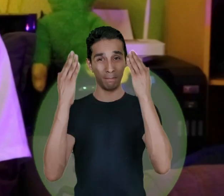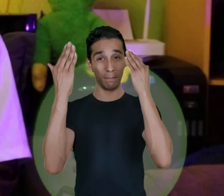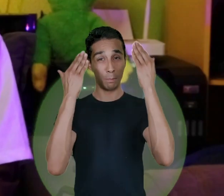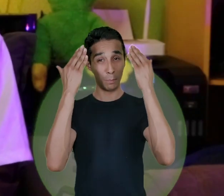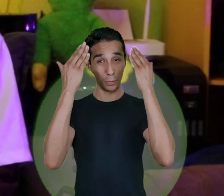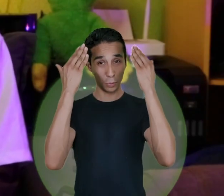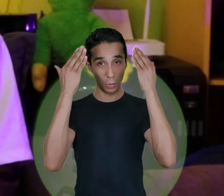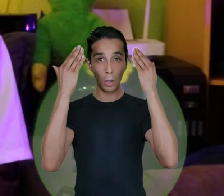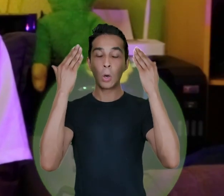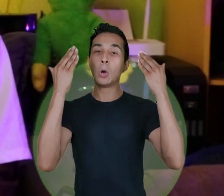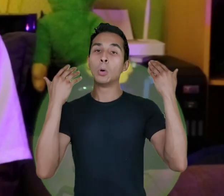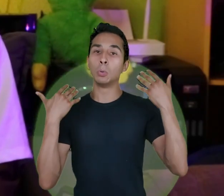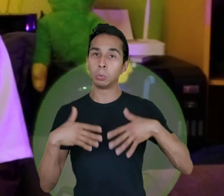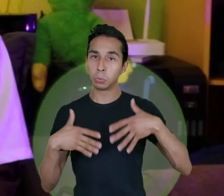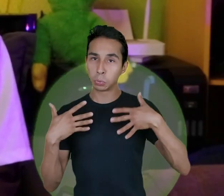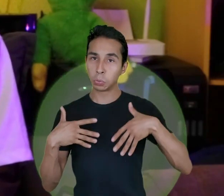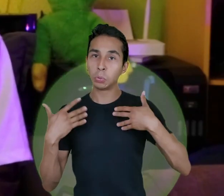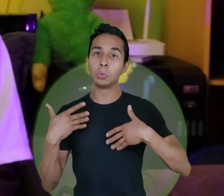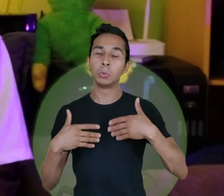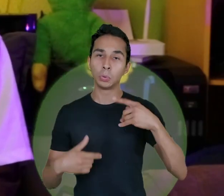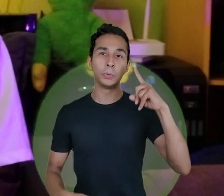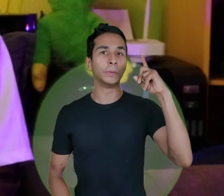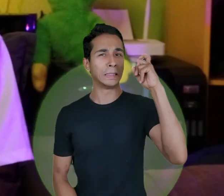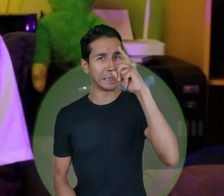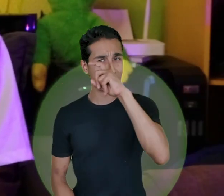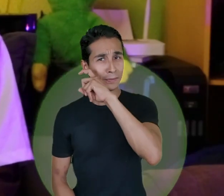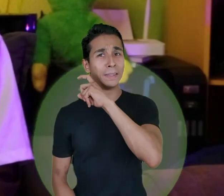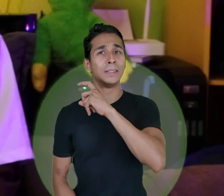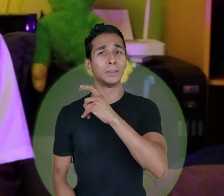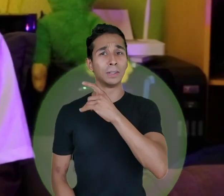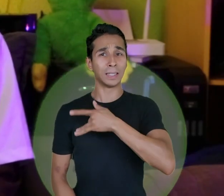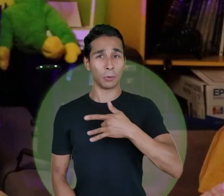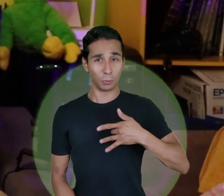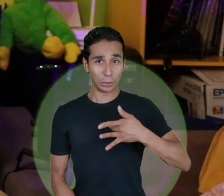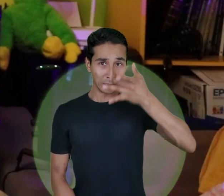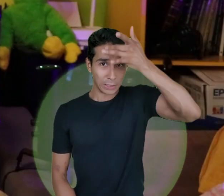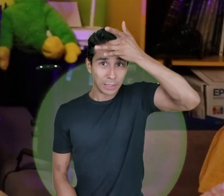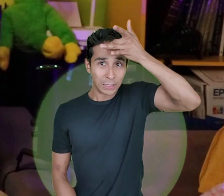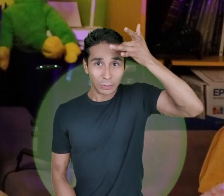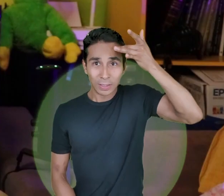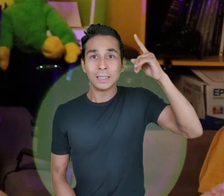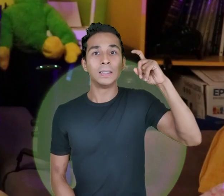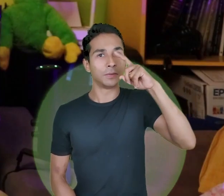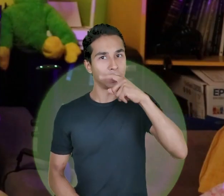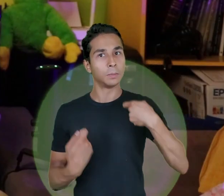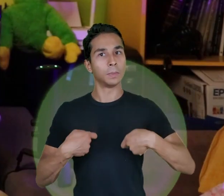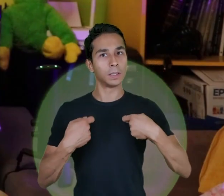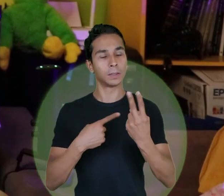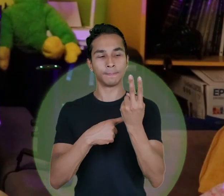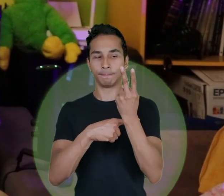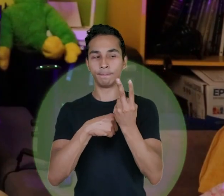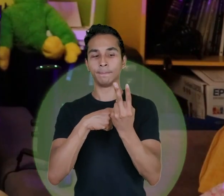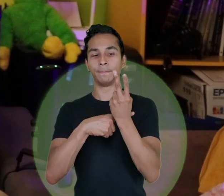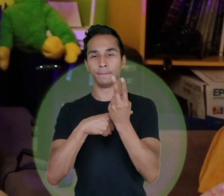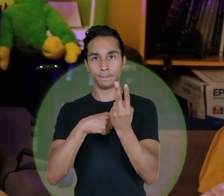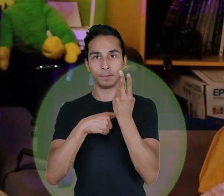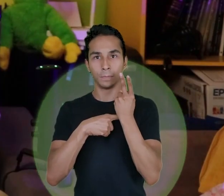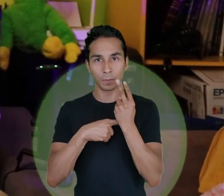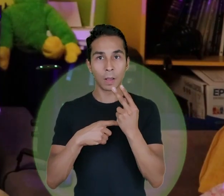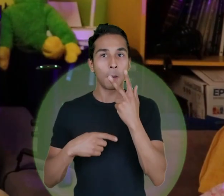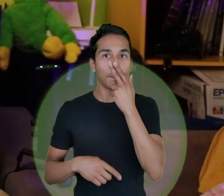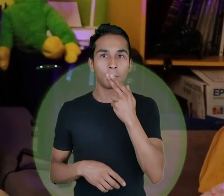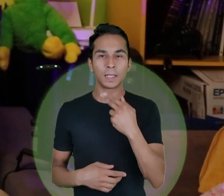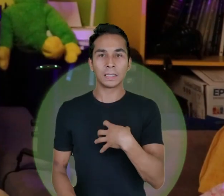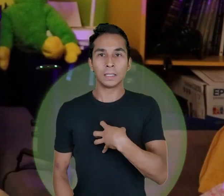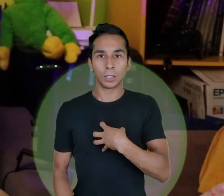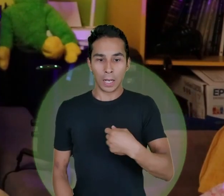foge muito, assim, a nossa saúde mental, né, também. Tem todo um cuidado, tá? Principalmente porque existe, eu acho que, uma pressão interna do tipo, eu